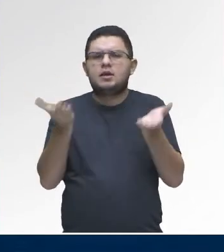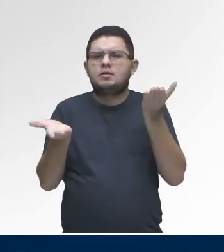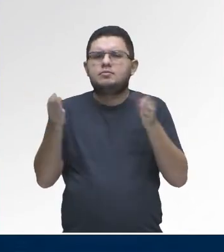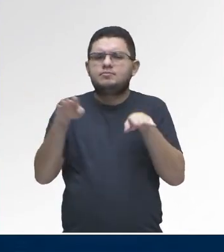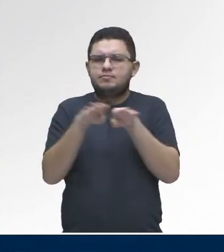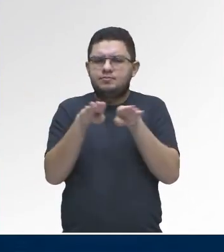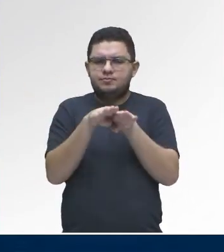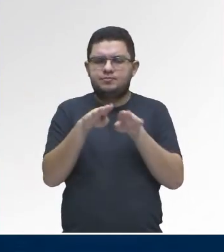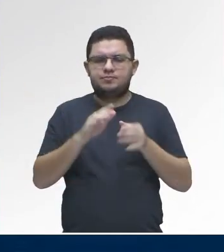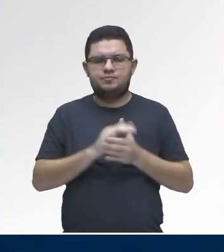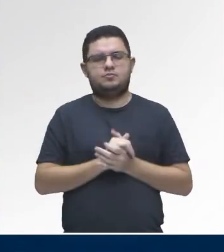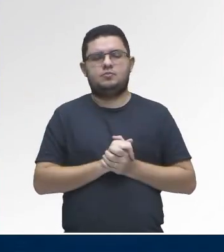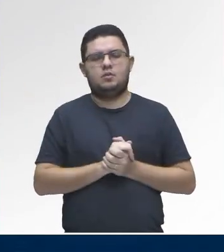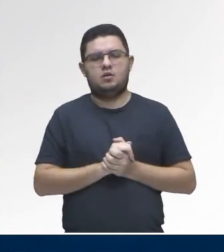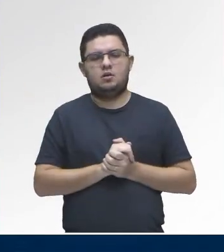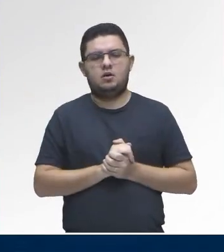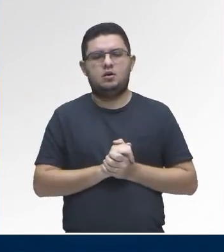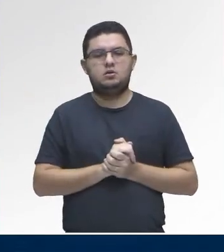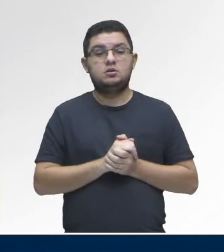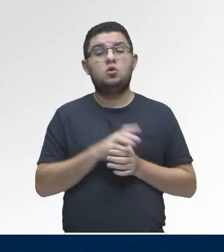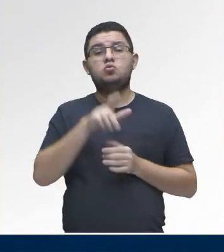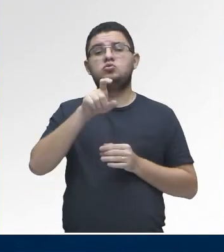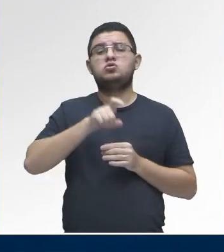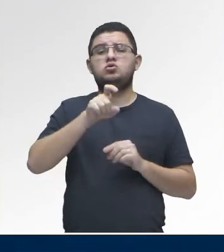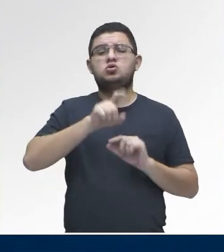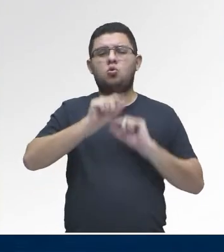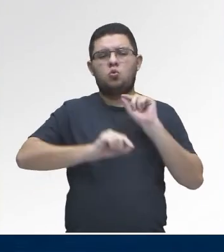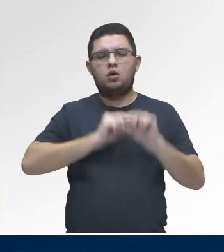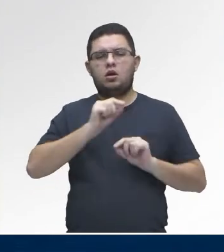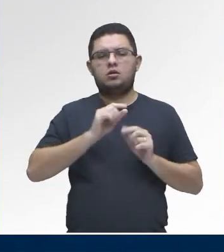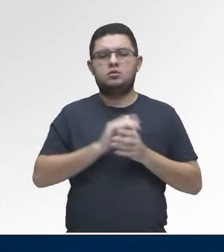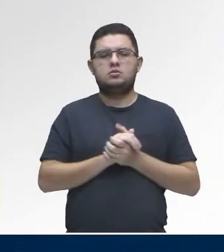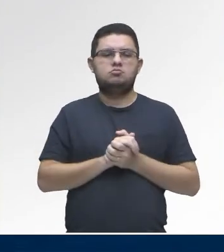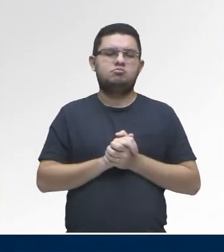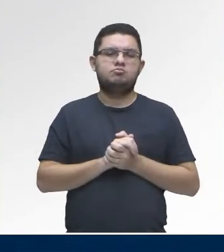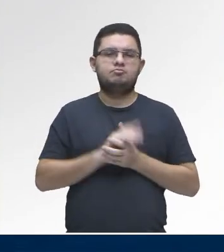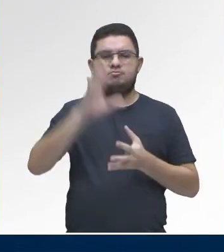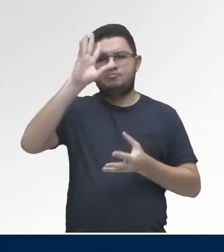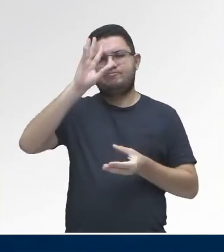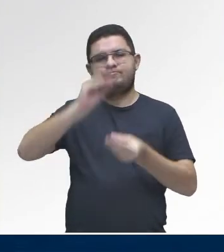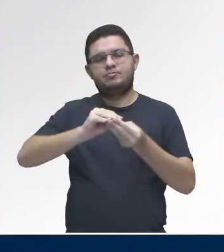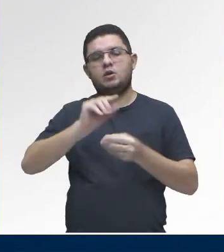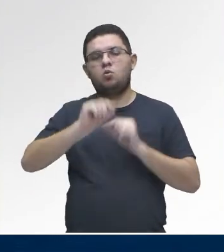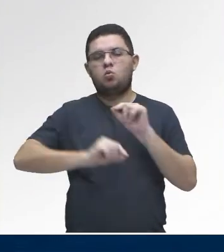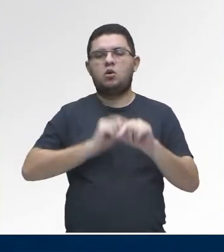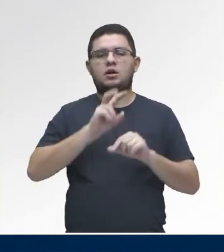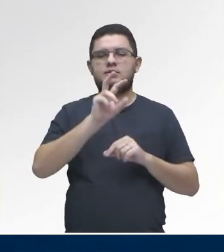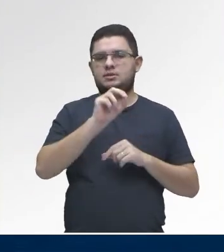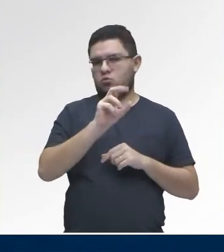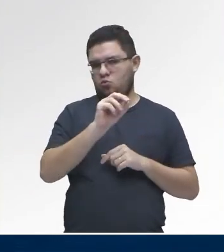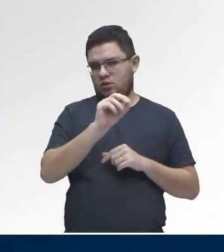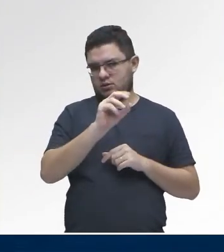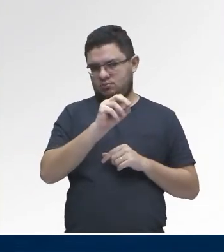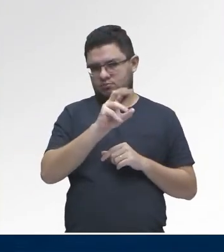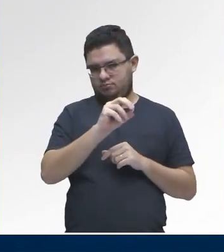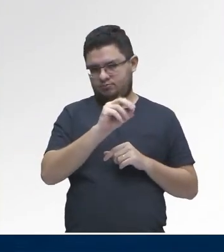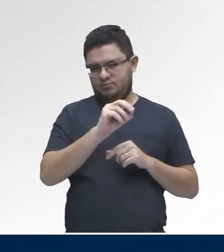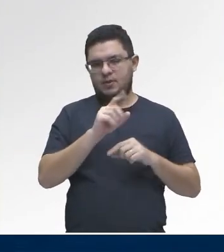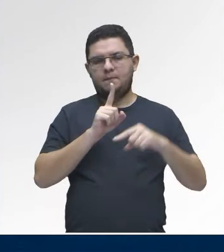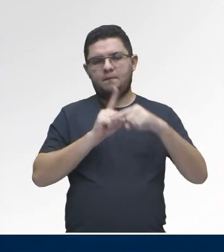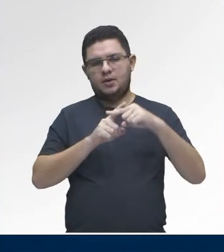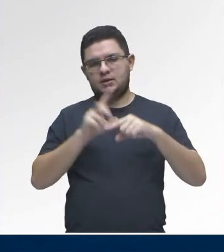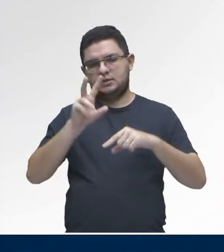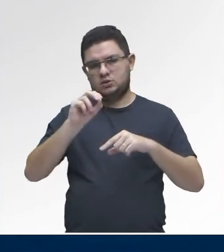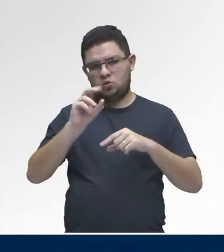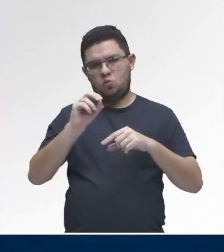peso, digamos assim. Então, esse x, ele só pode ser 50, né? Por quê?